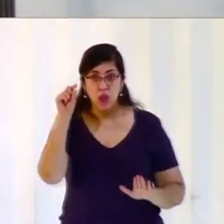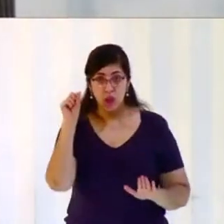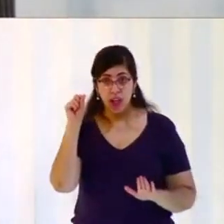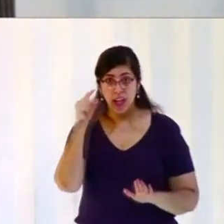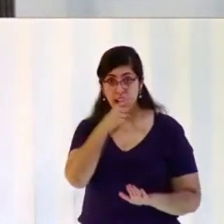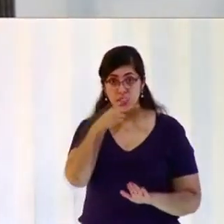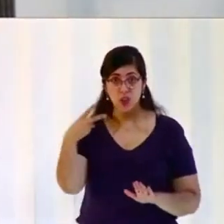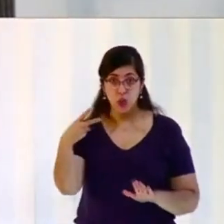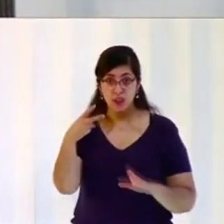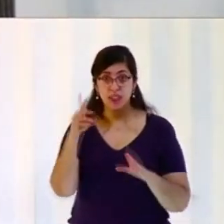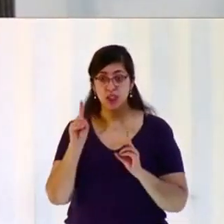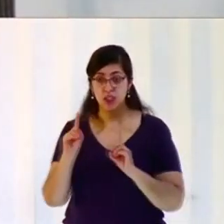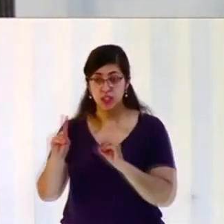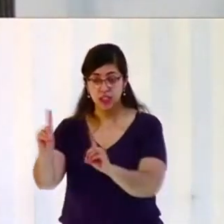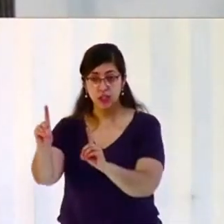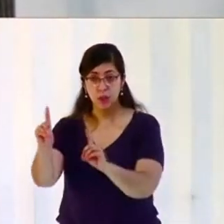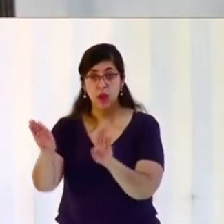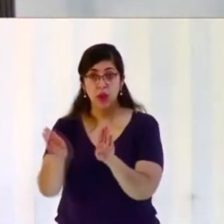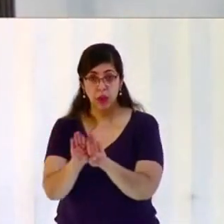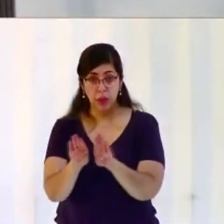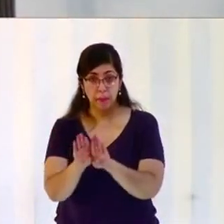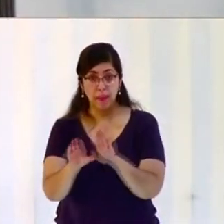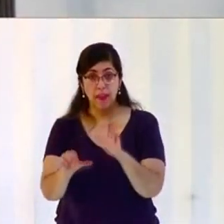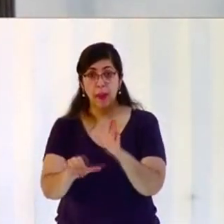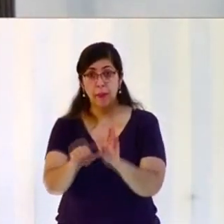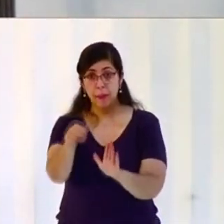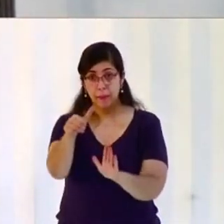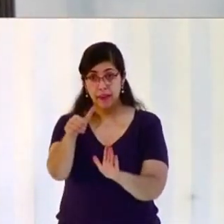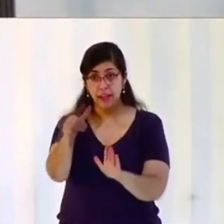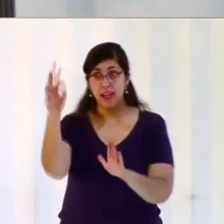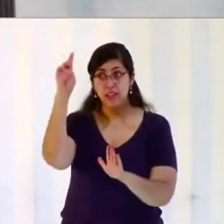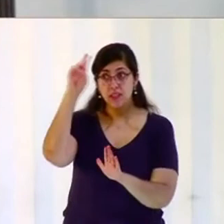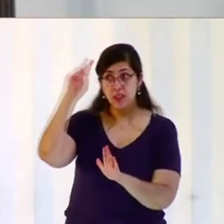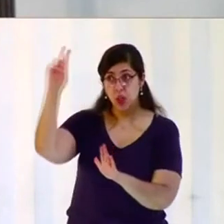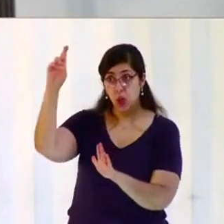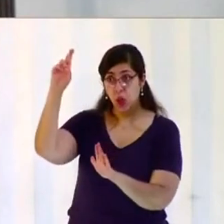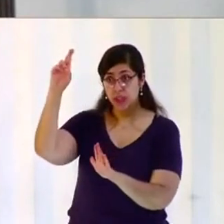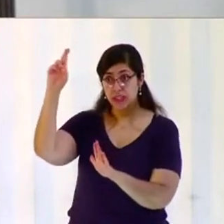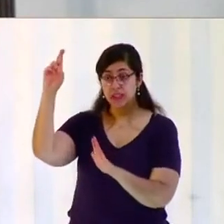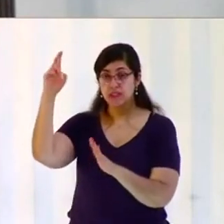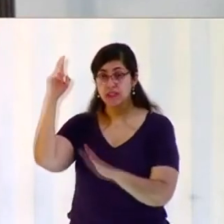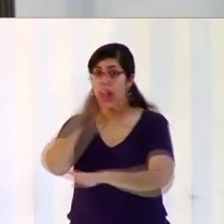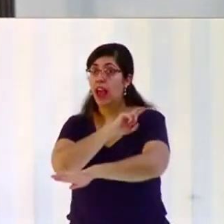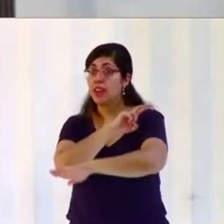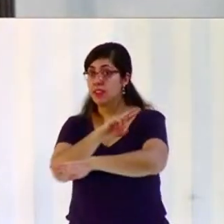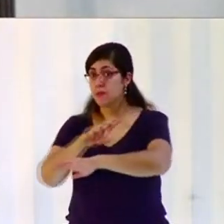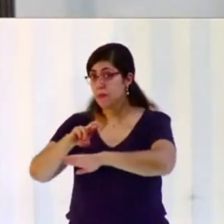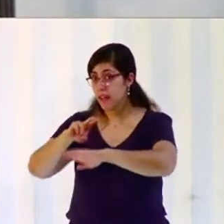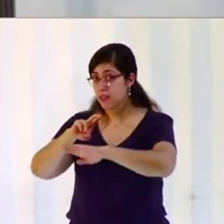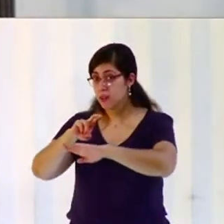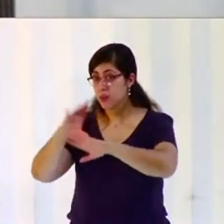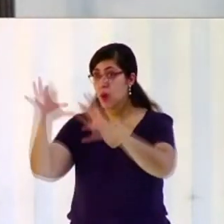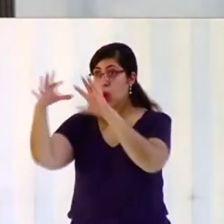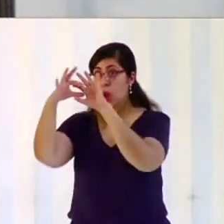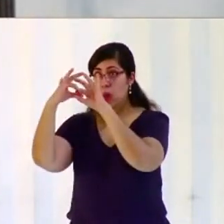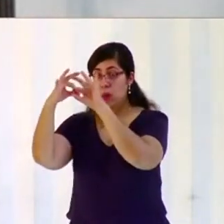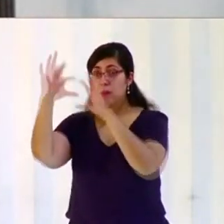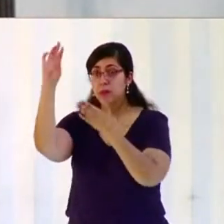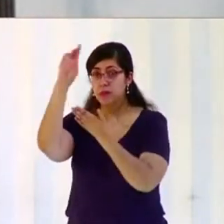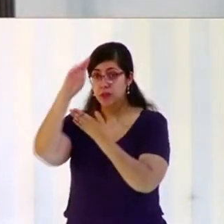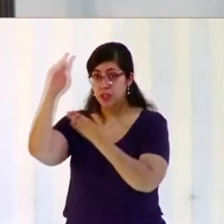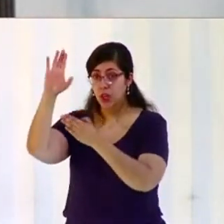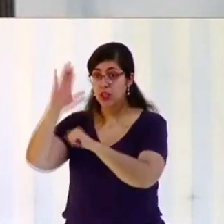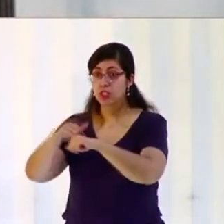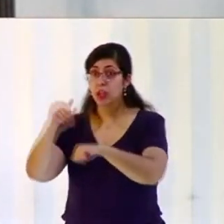toda a igreja, a primeira é com o Senhor, é convivência, é comunhão. A segunda é